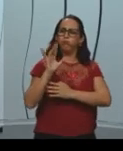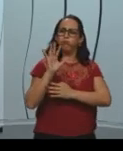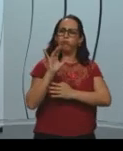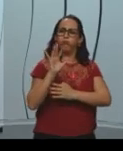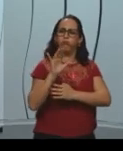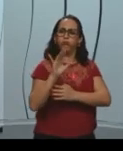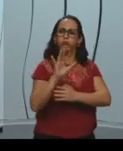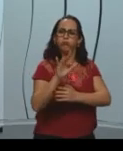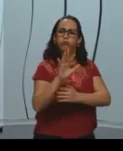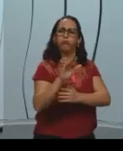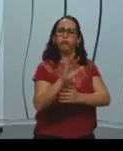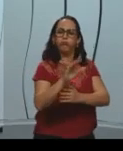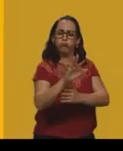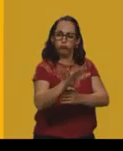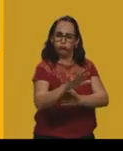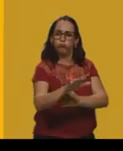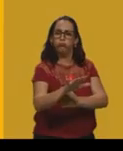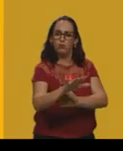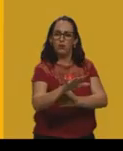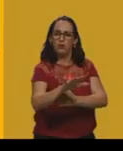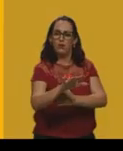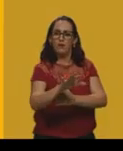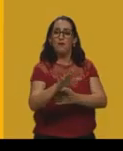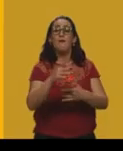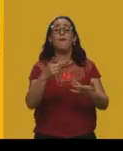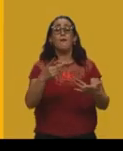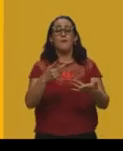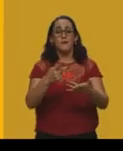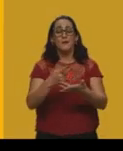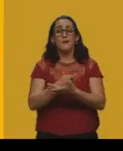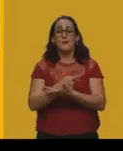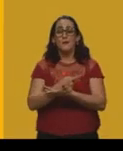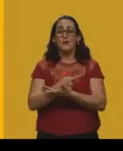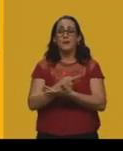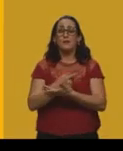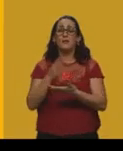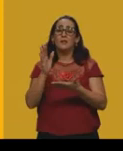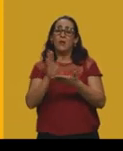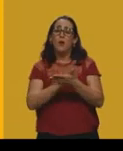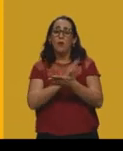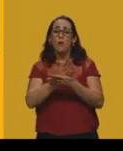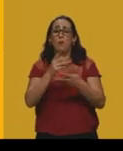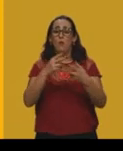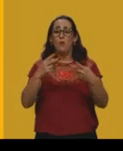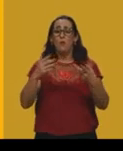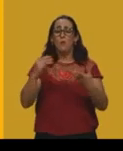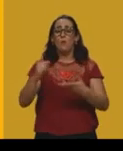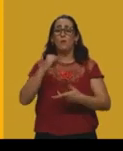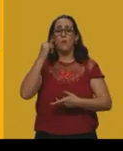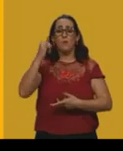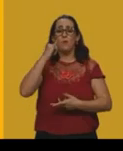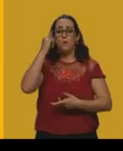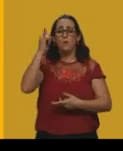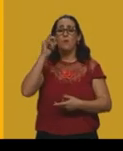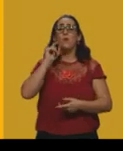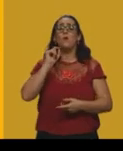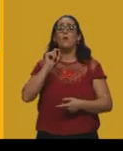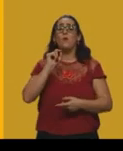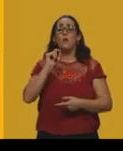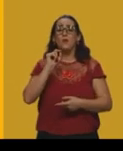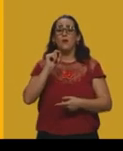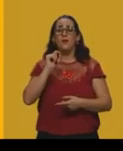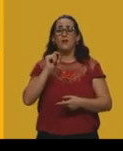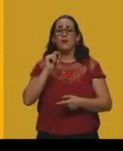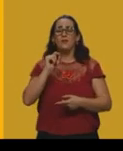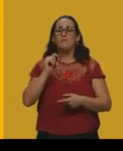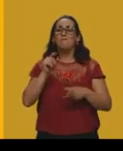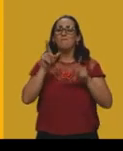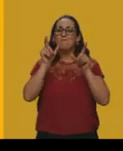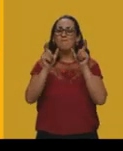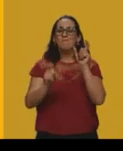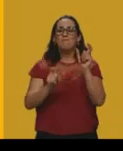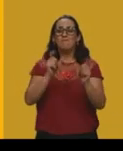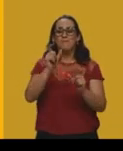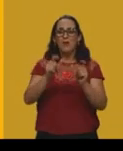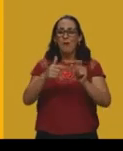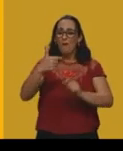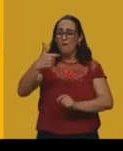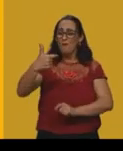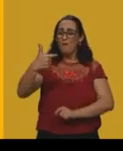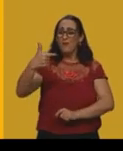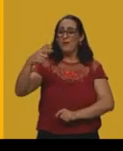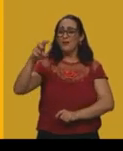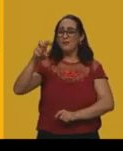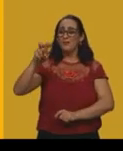gente conhece na história. Algumas questões são importantes falar, né? Que nesse deslocamento, cerca de 25% das pessoas